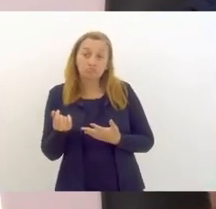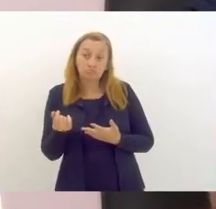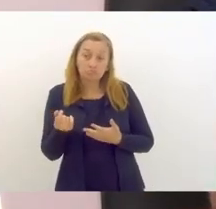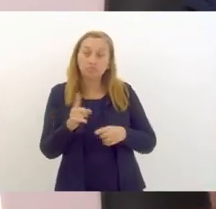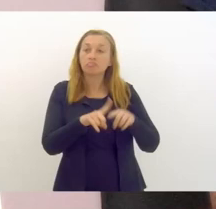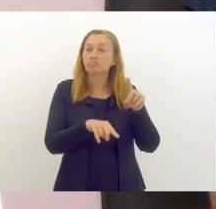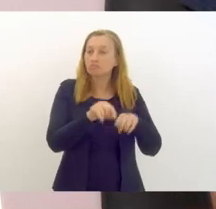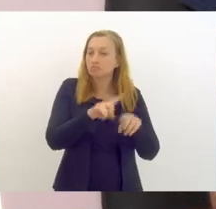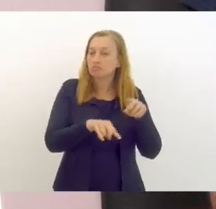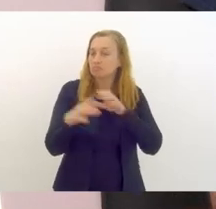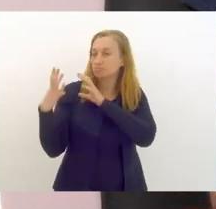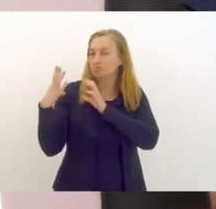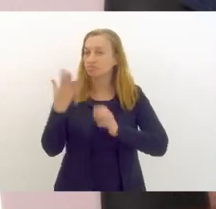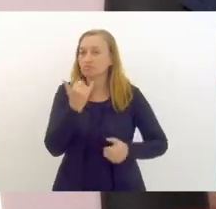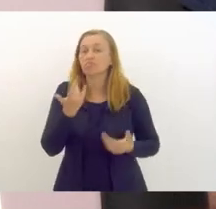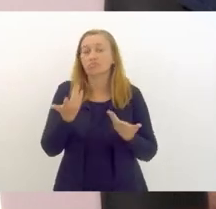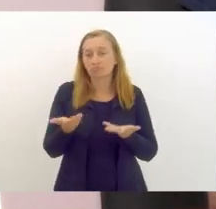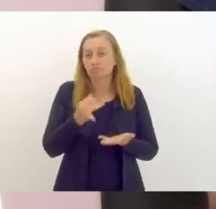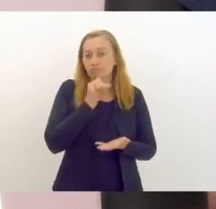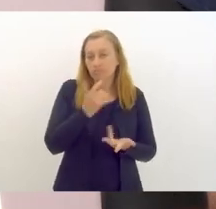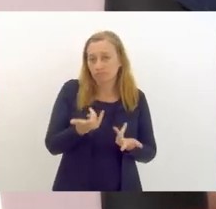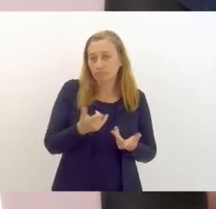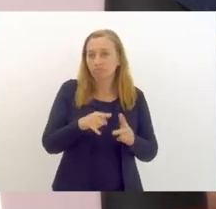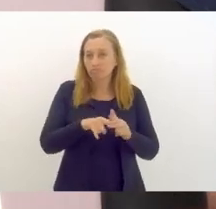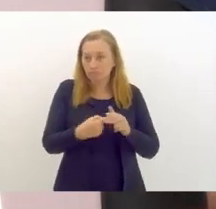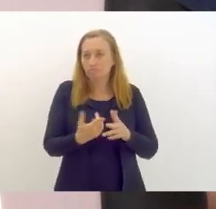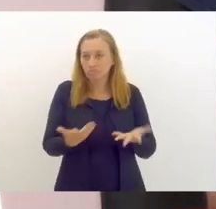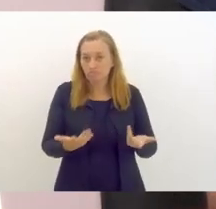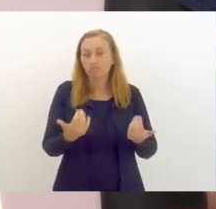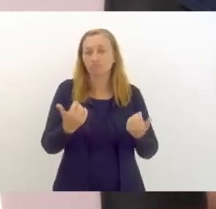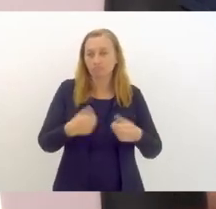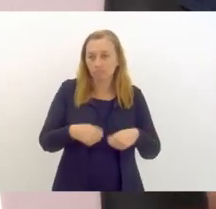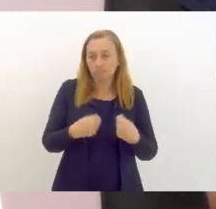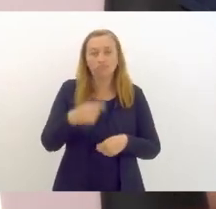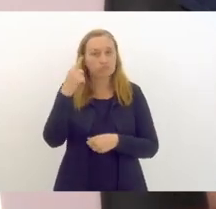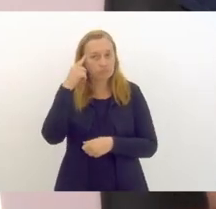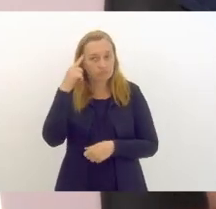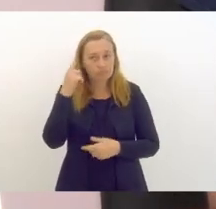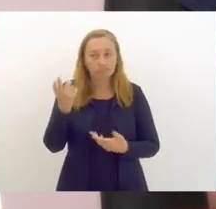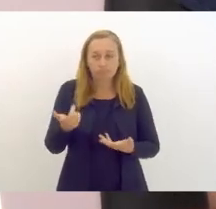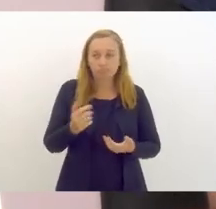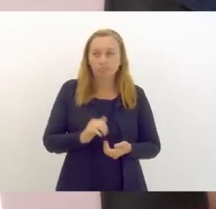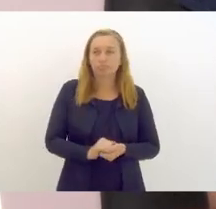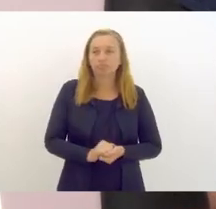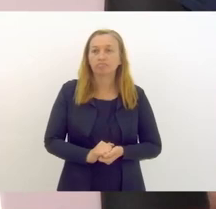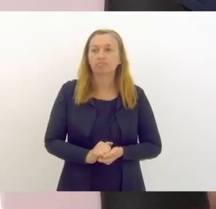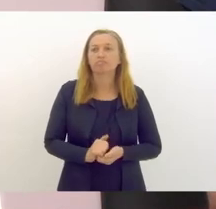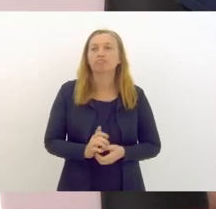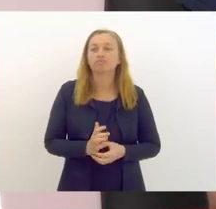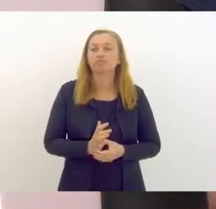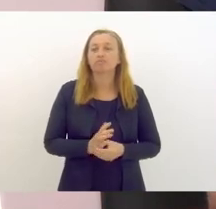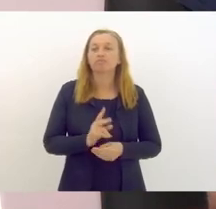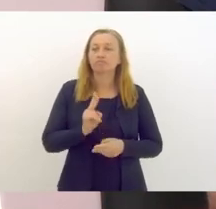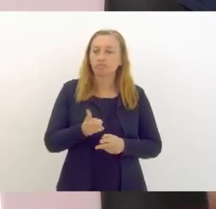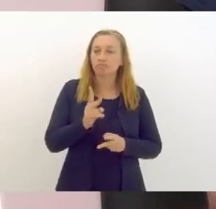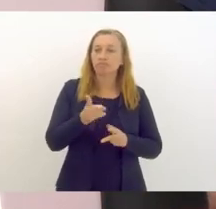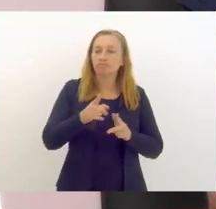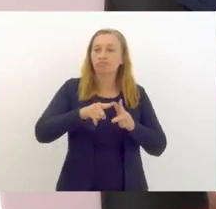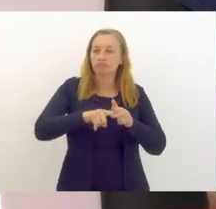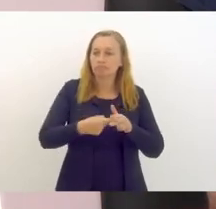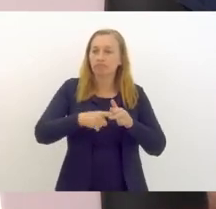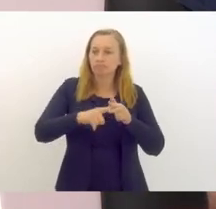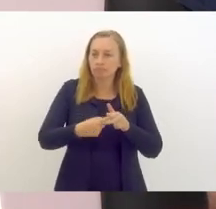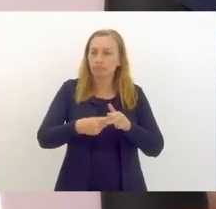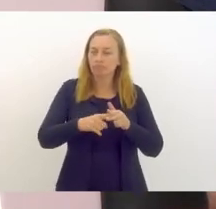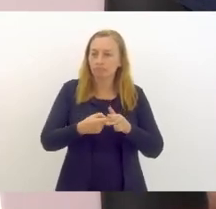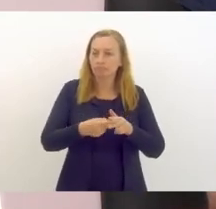da cesta básica, por exemplo, a gente ter reajuste. Então, assim, é necessário que se pense formas desse valor ser sempre revisado e atualizado à